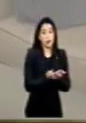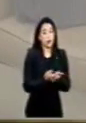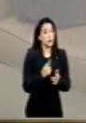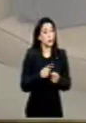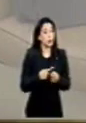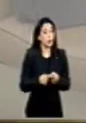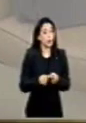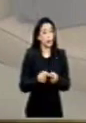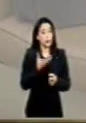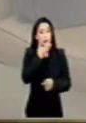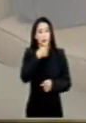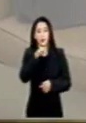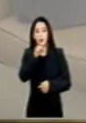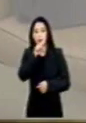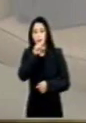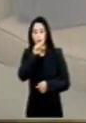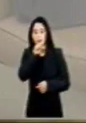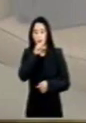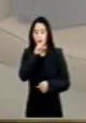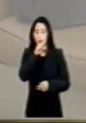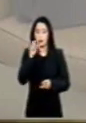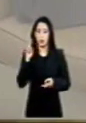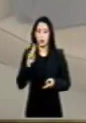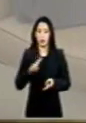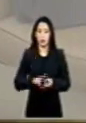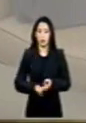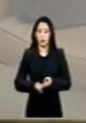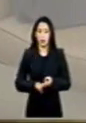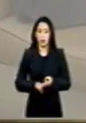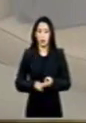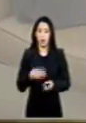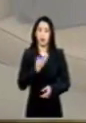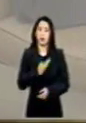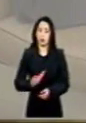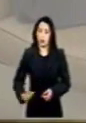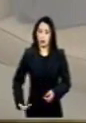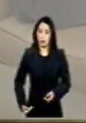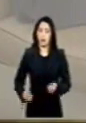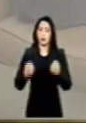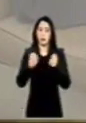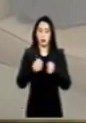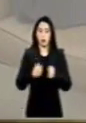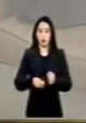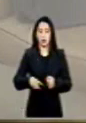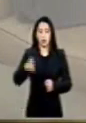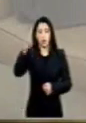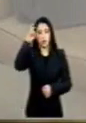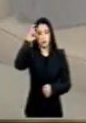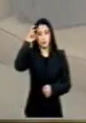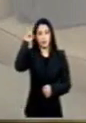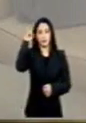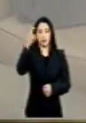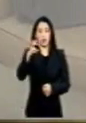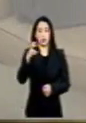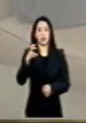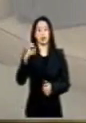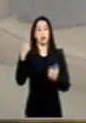O Estado precisa entender que a contra-inteligência tem que